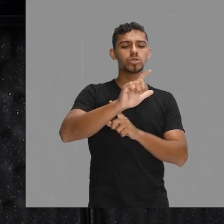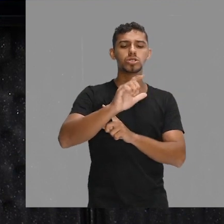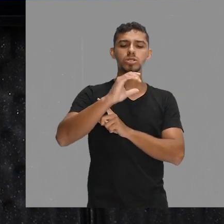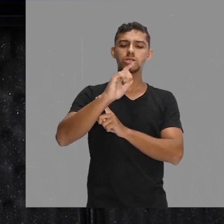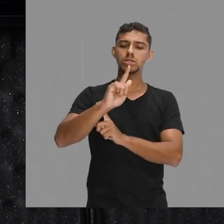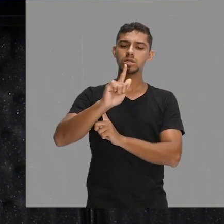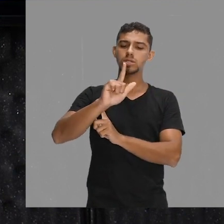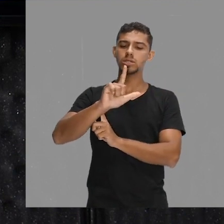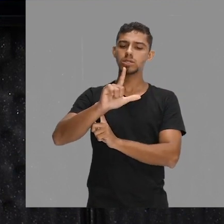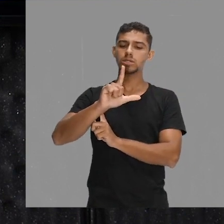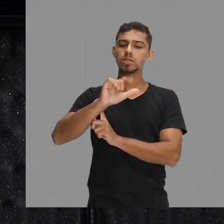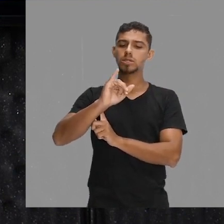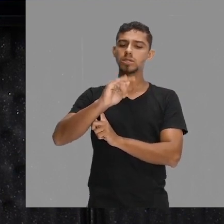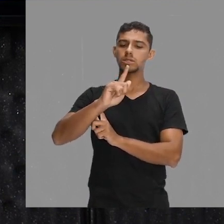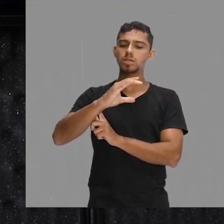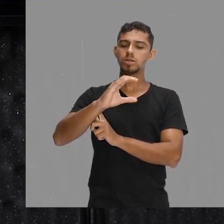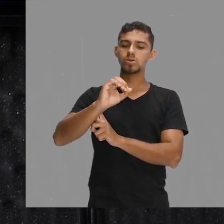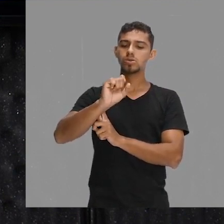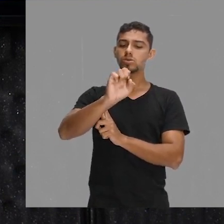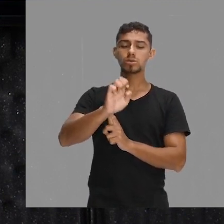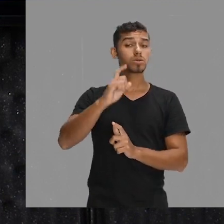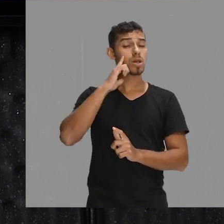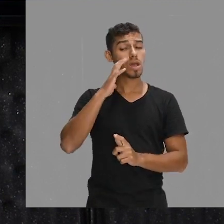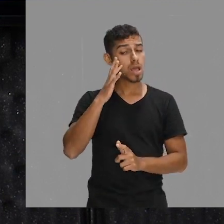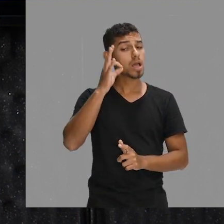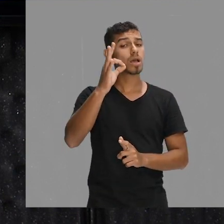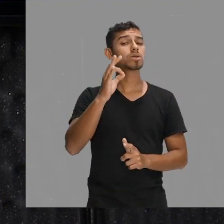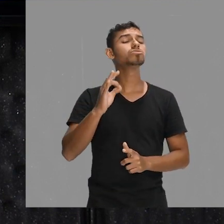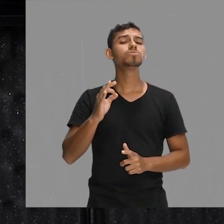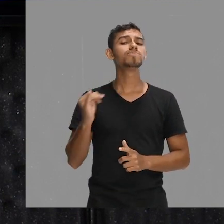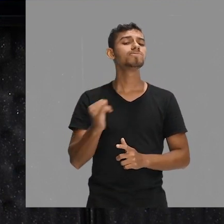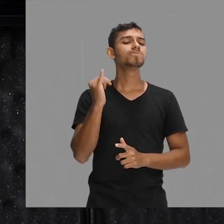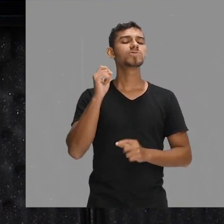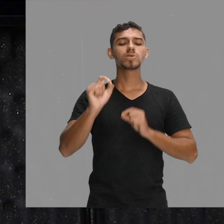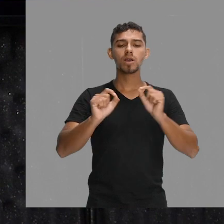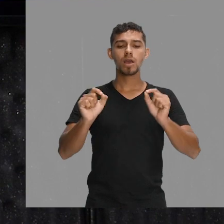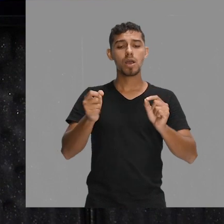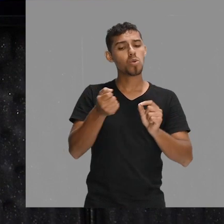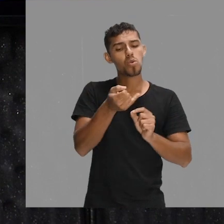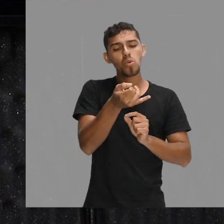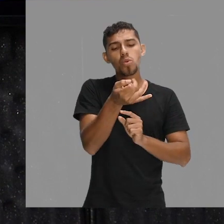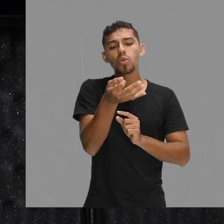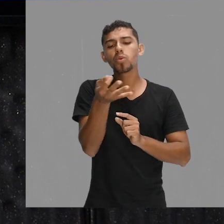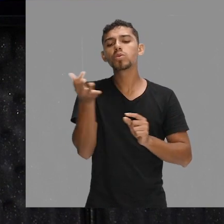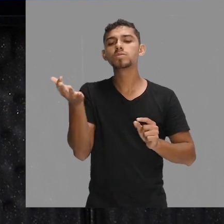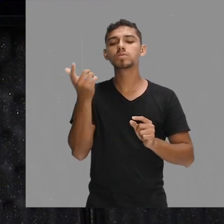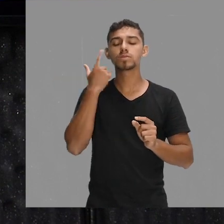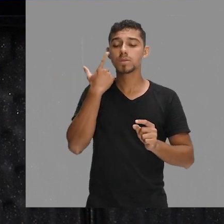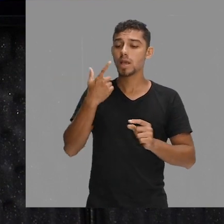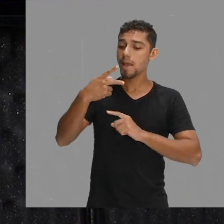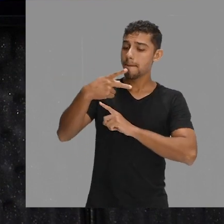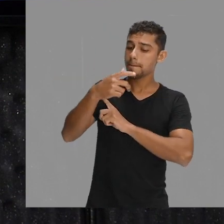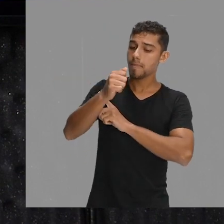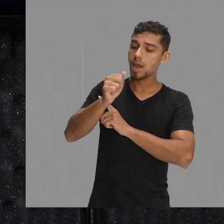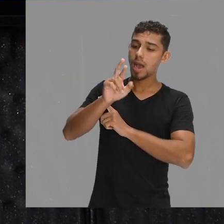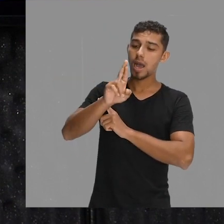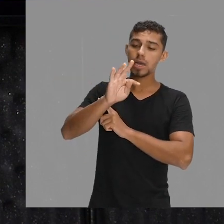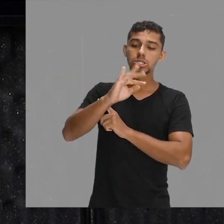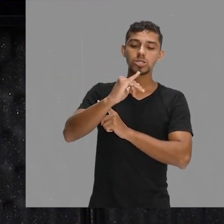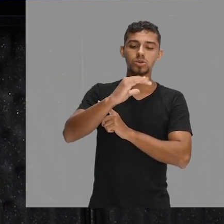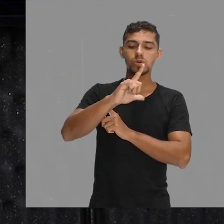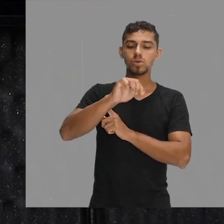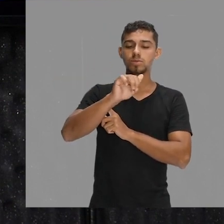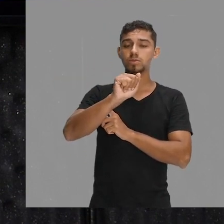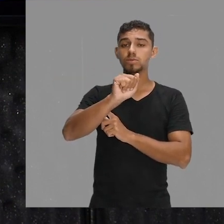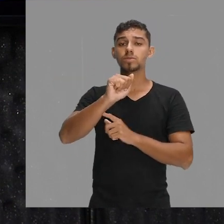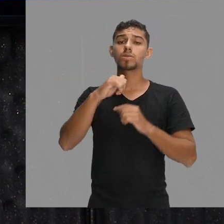Por quê? O que interessa aqui é a quantidade de partículas. Quando a gente dissolve 1 mol de sal de cozinha,